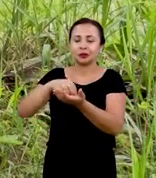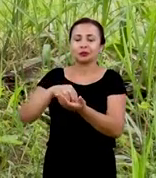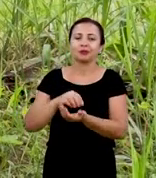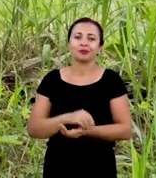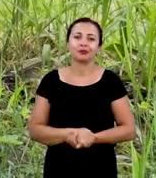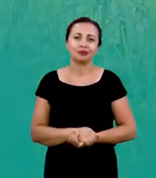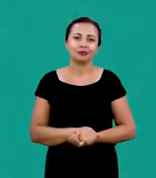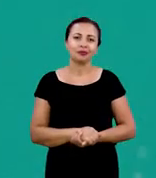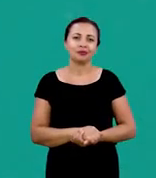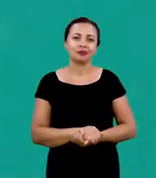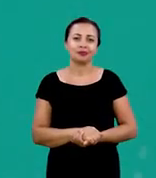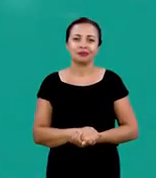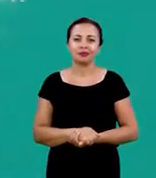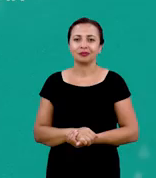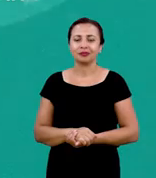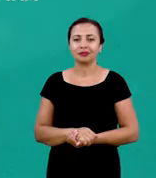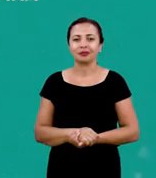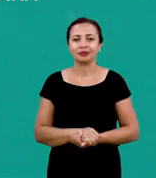de Fortaleza.